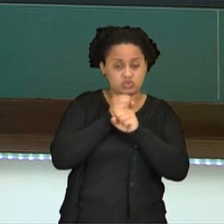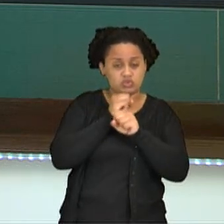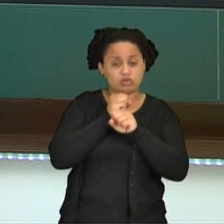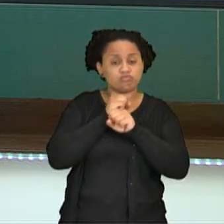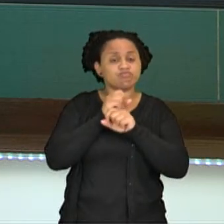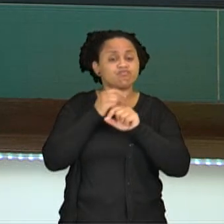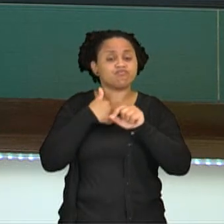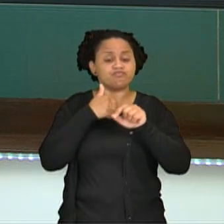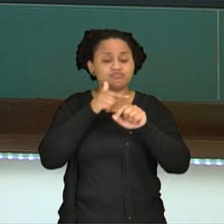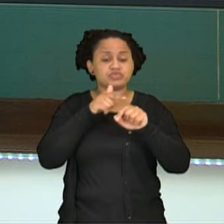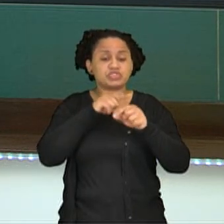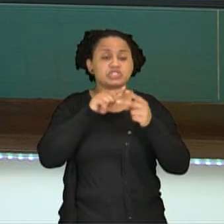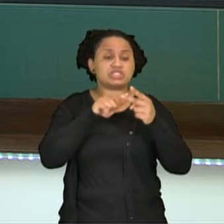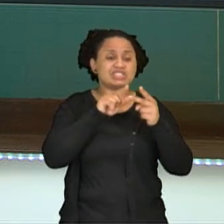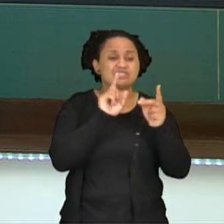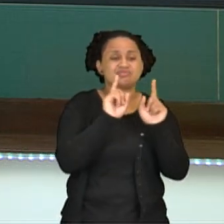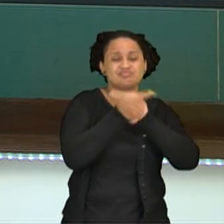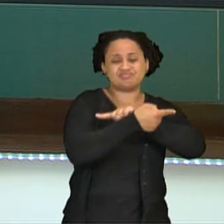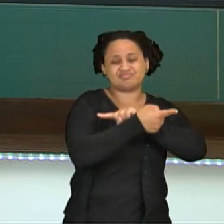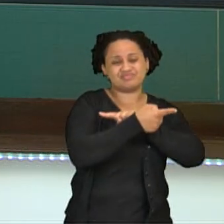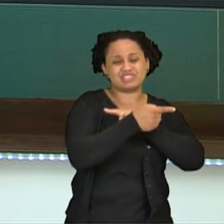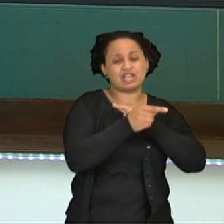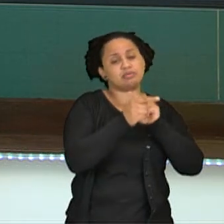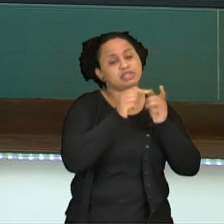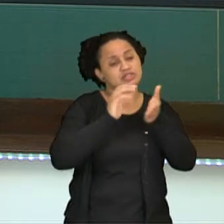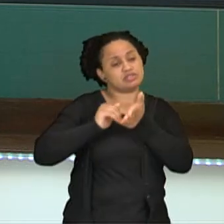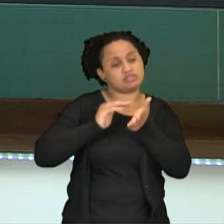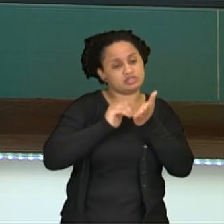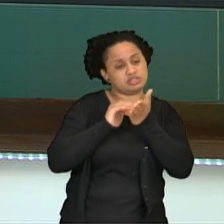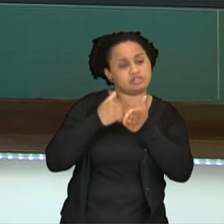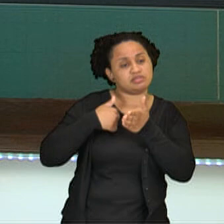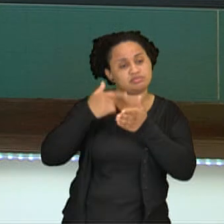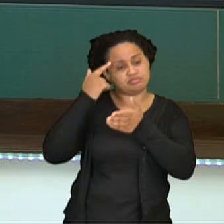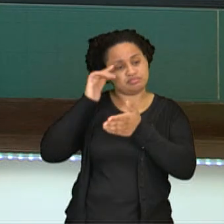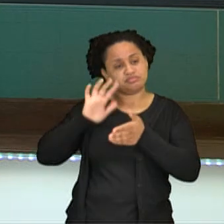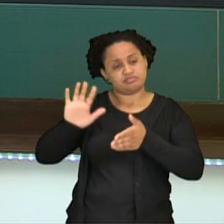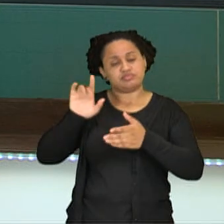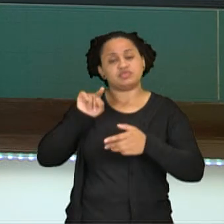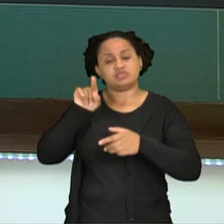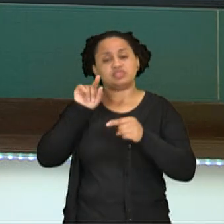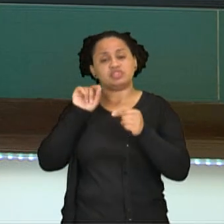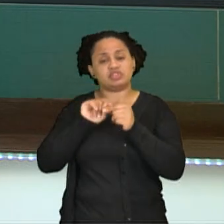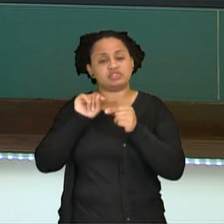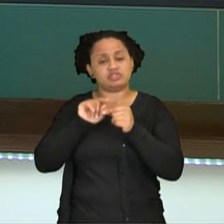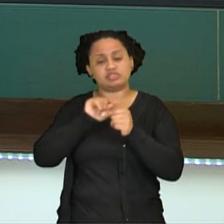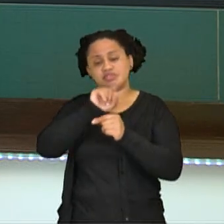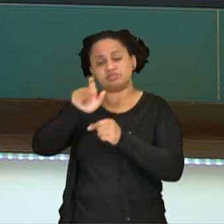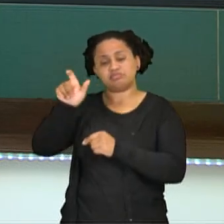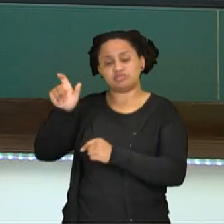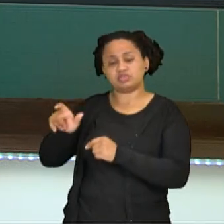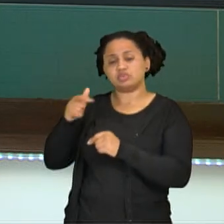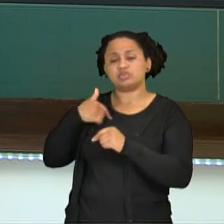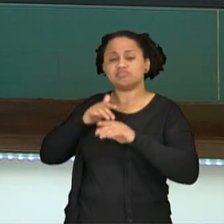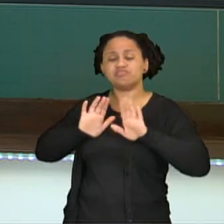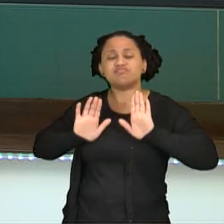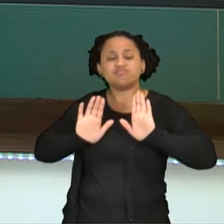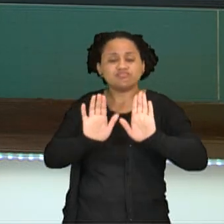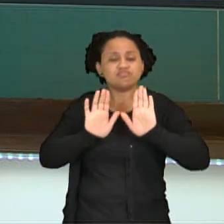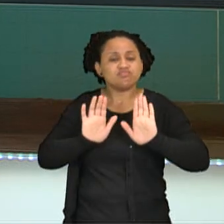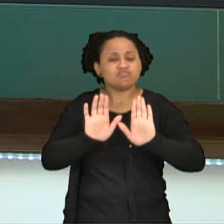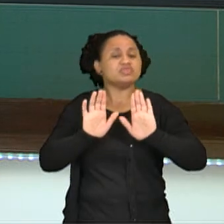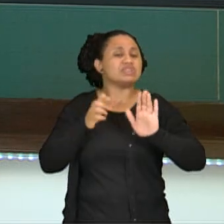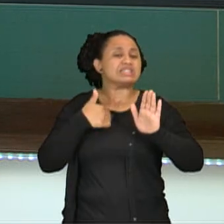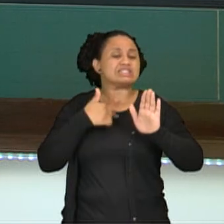vetores estão no sentido contrário, você subtrai. Então imagine você e um colega empurrando um carro. Vocês